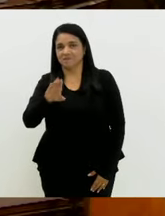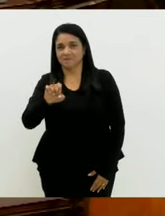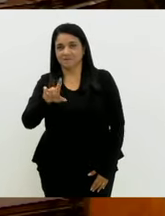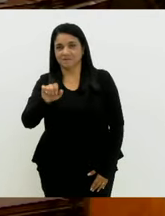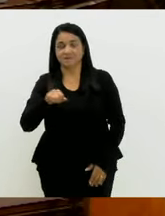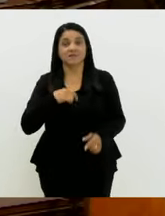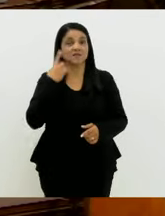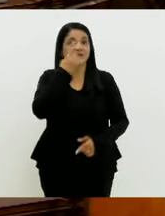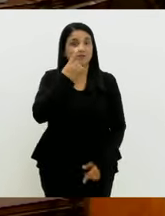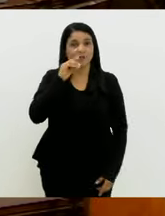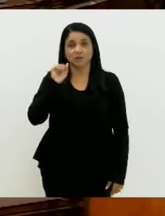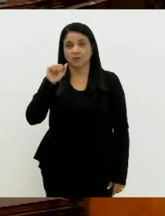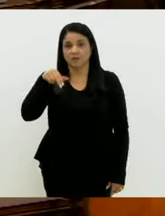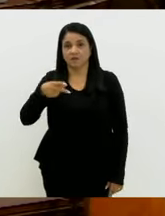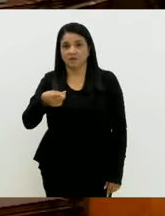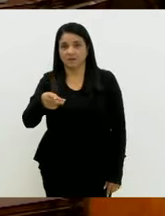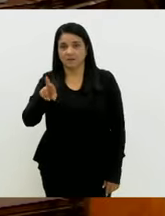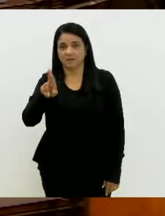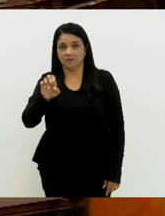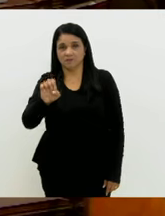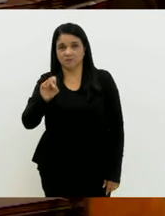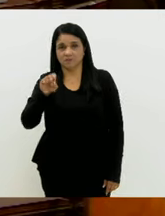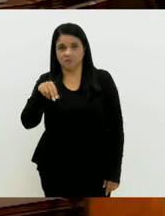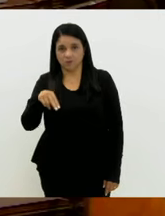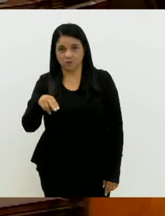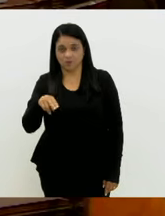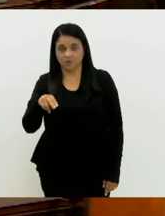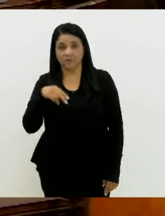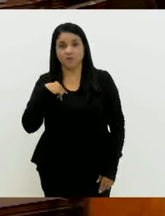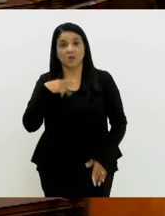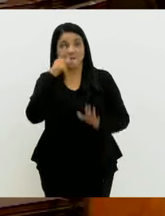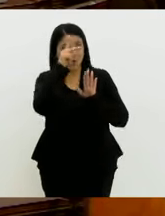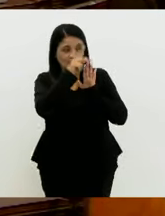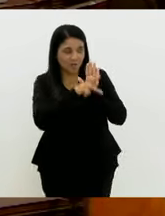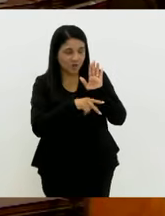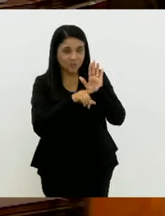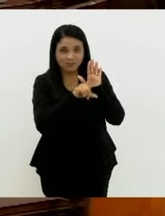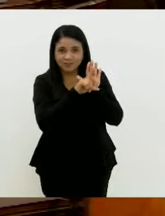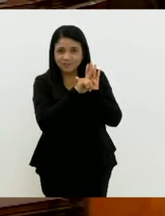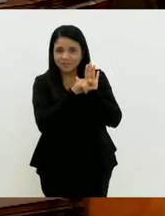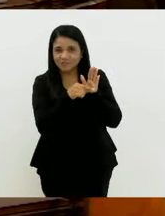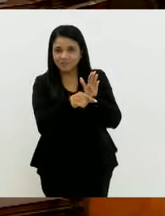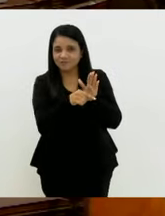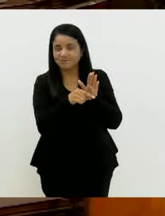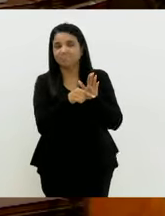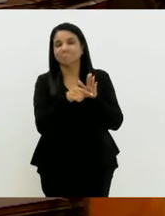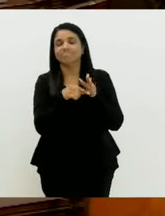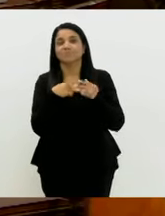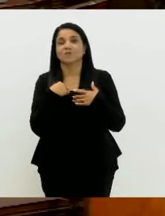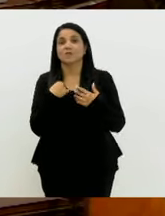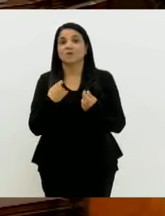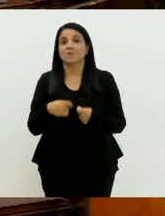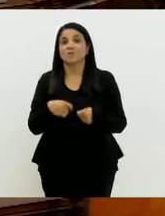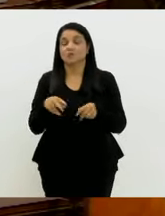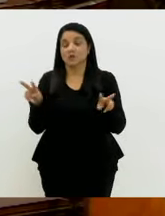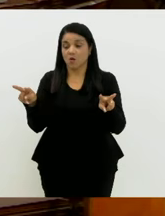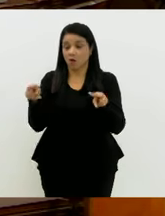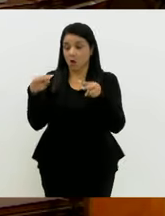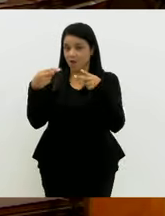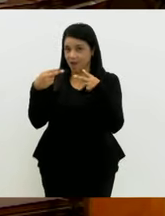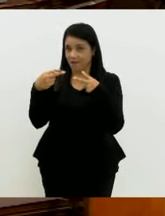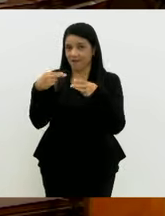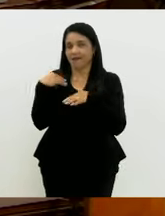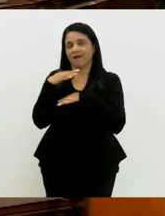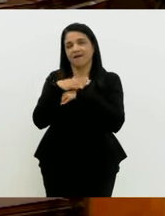Moraes, vou falar sobre um projeto seu. O mínimo que eu necessito é o seu olhar de carinho e